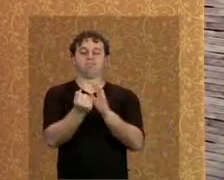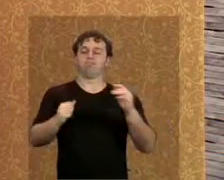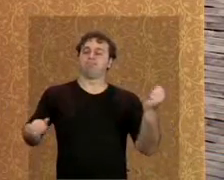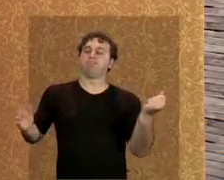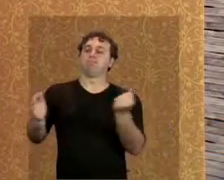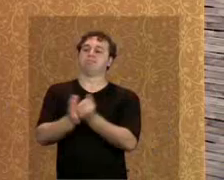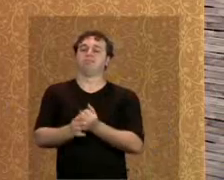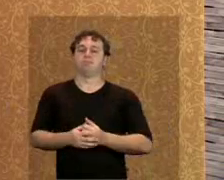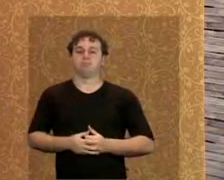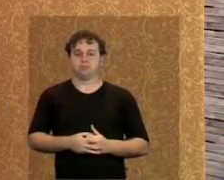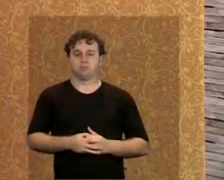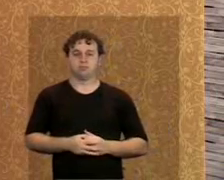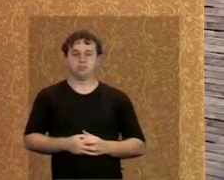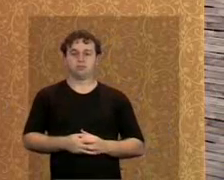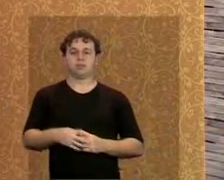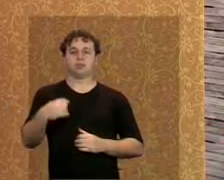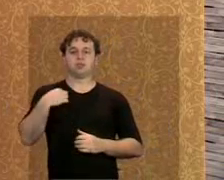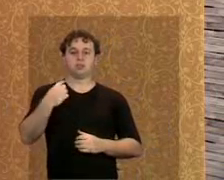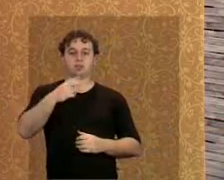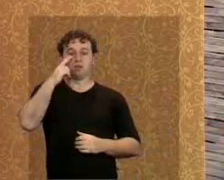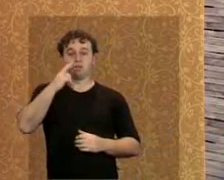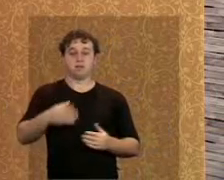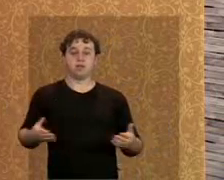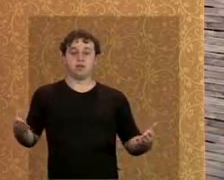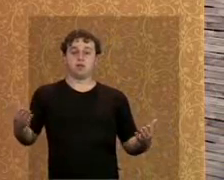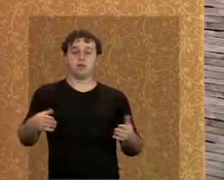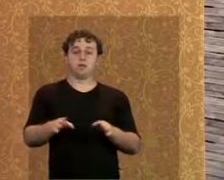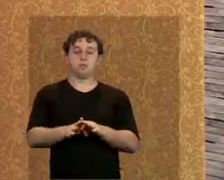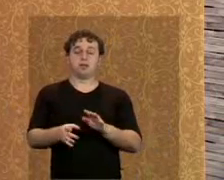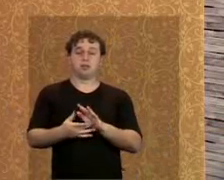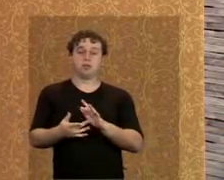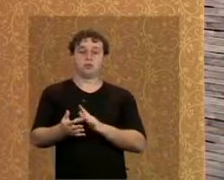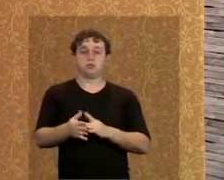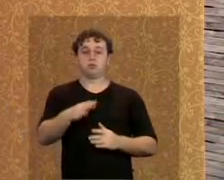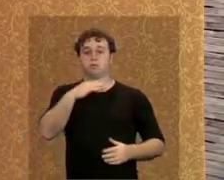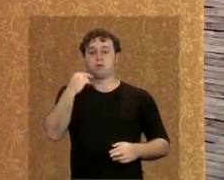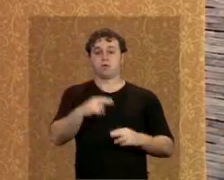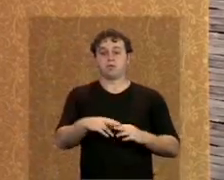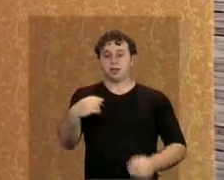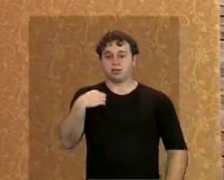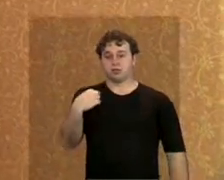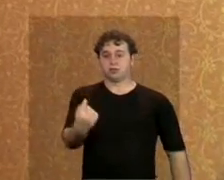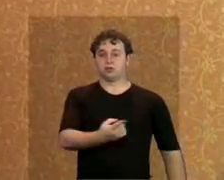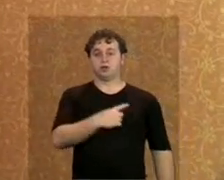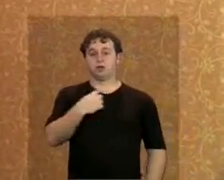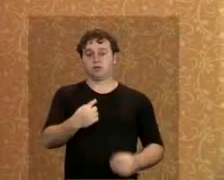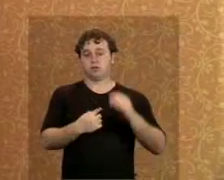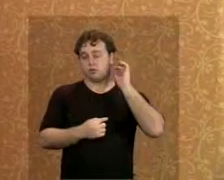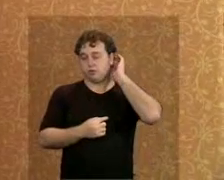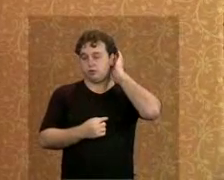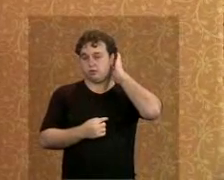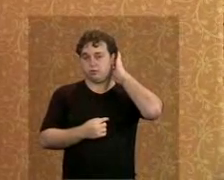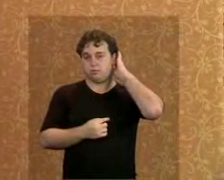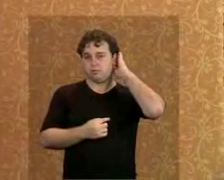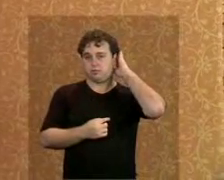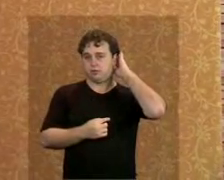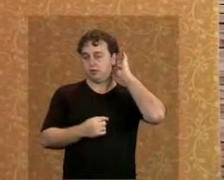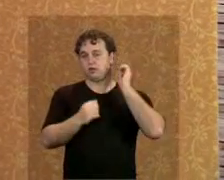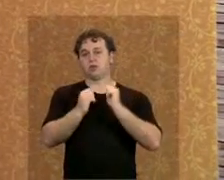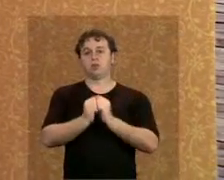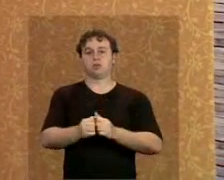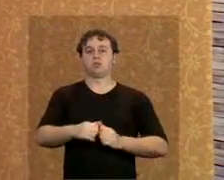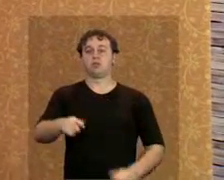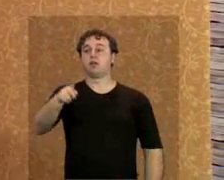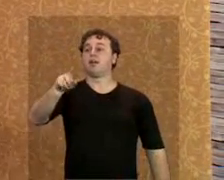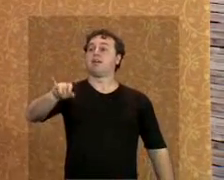morte de Jesus, o que nós vemos no nosso Santo Terço, Jesus morto por nós. Agora com o Guilherme, que está em Manaus, olha